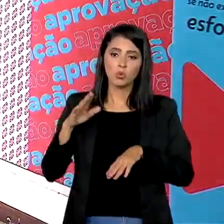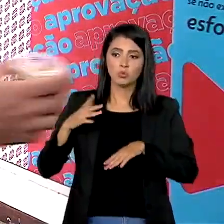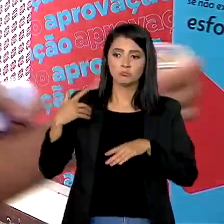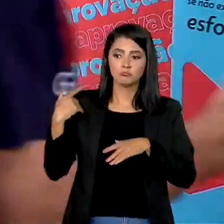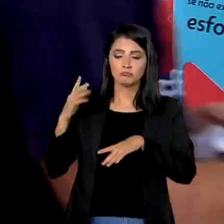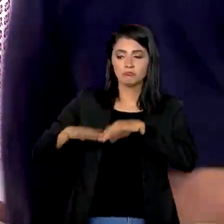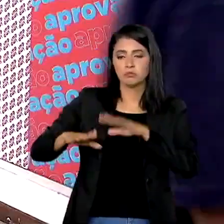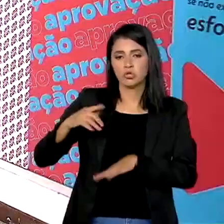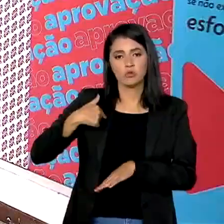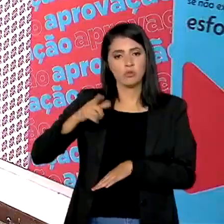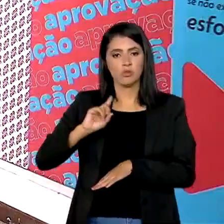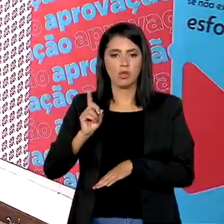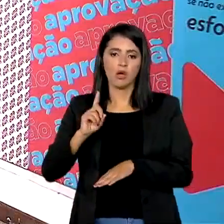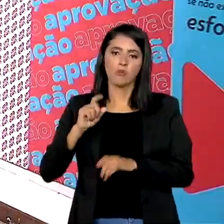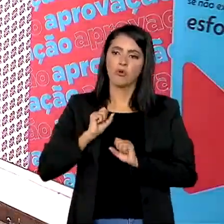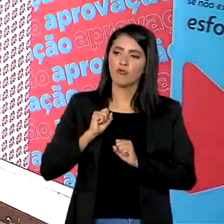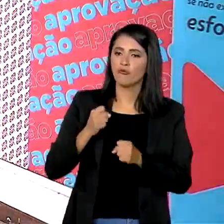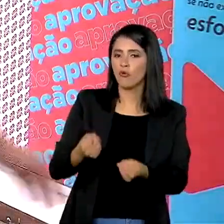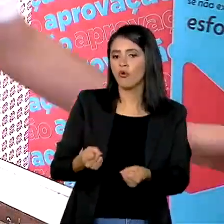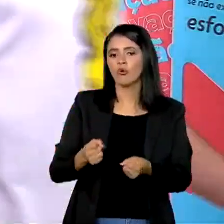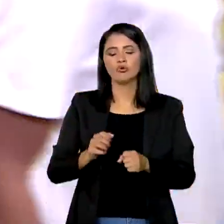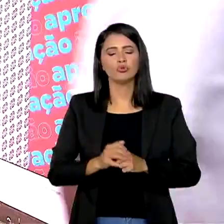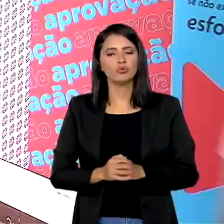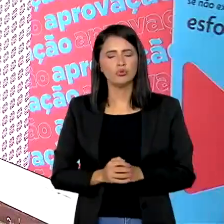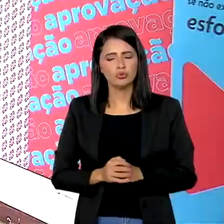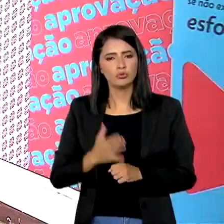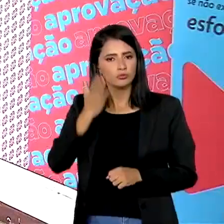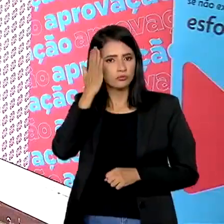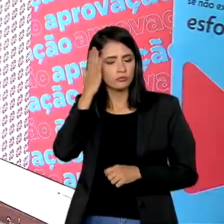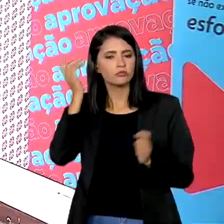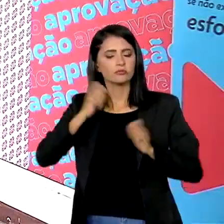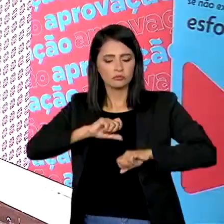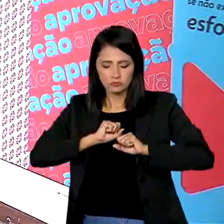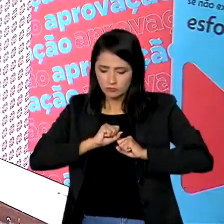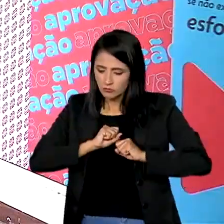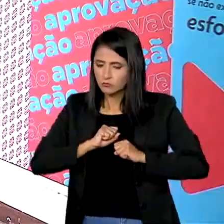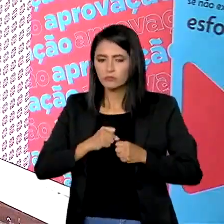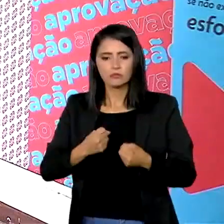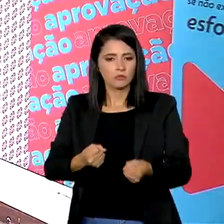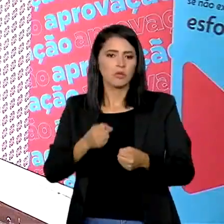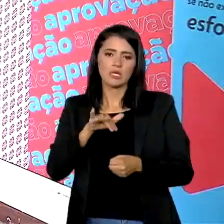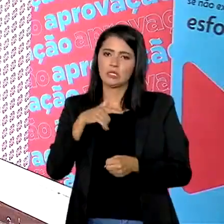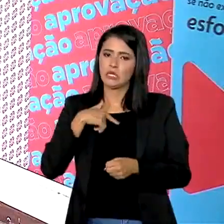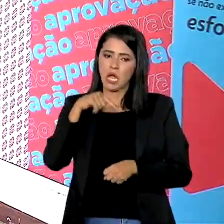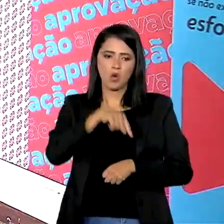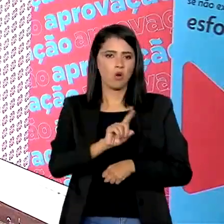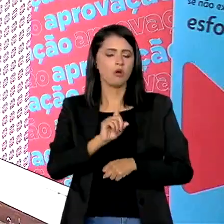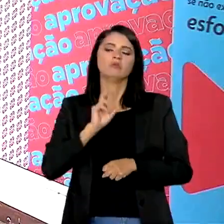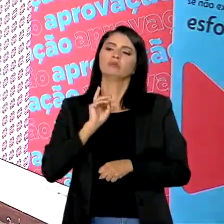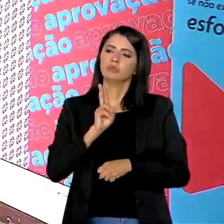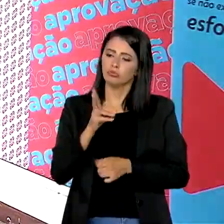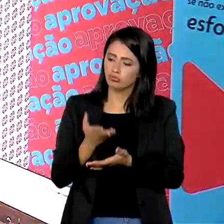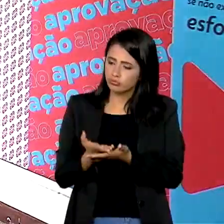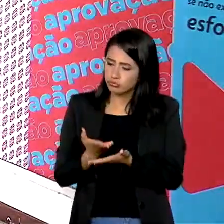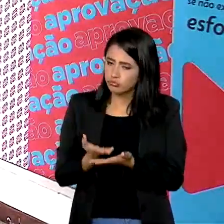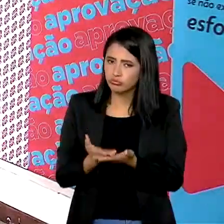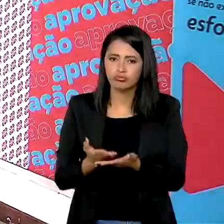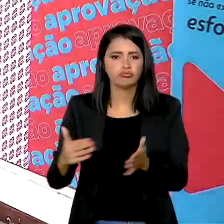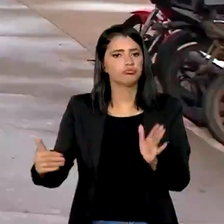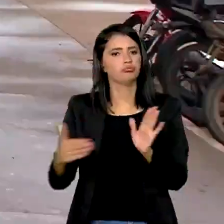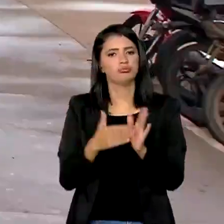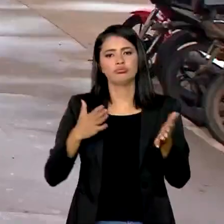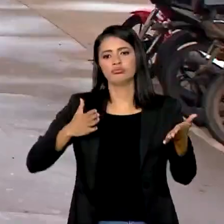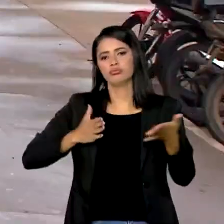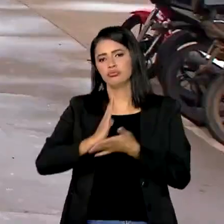mim, então depende do meu esforço. E eu sei que com esforço, se não for nesse, eu vou continuar tentando até dar